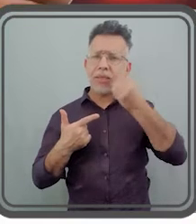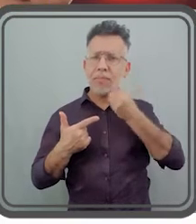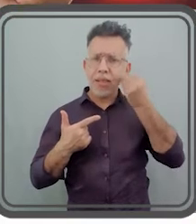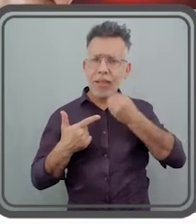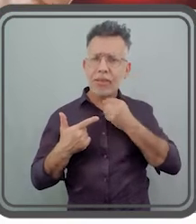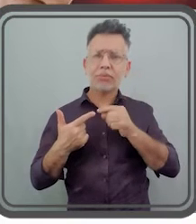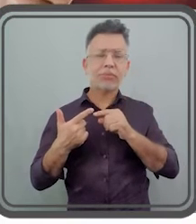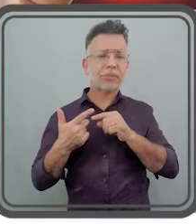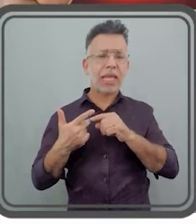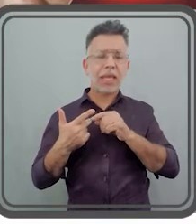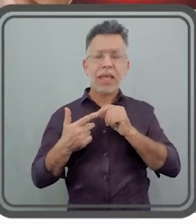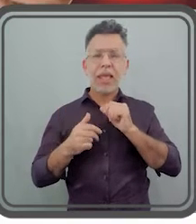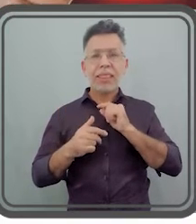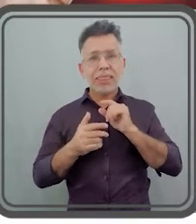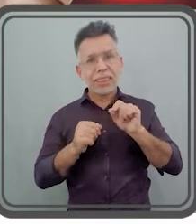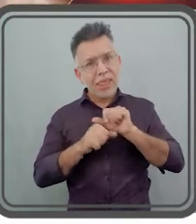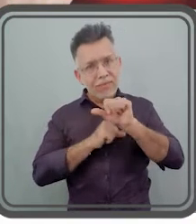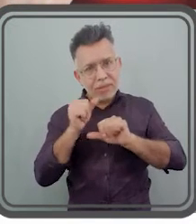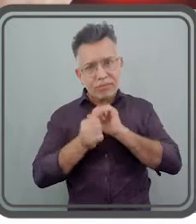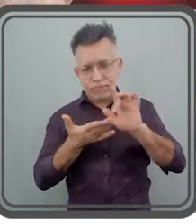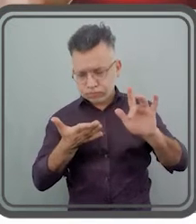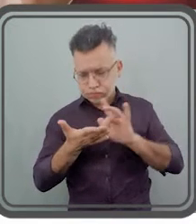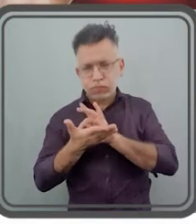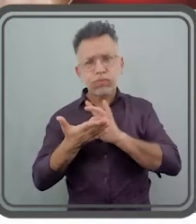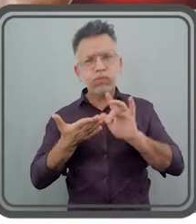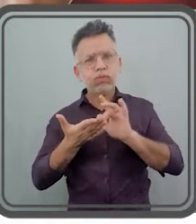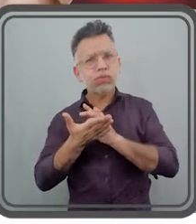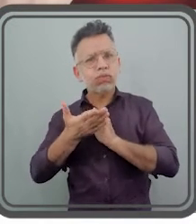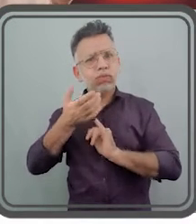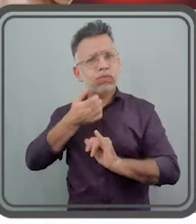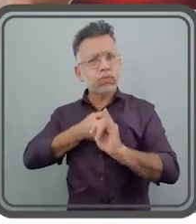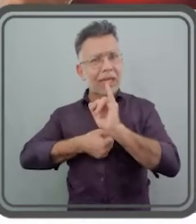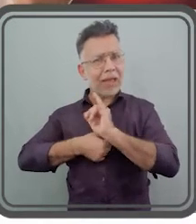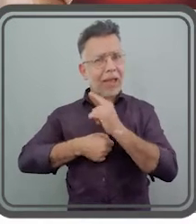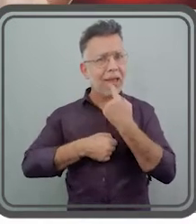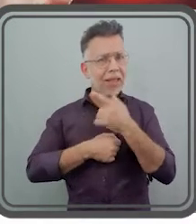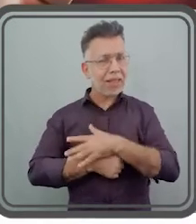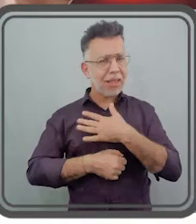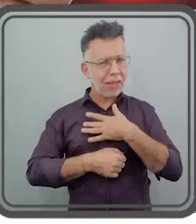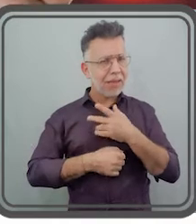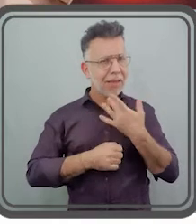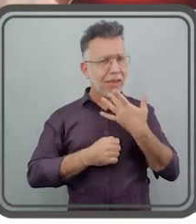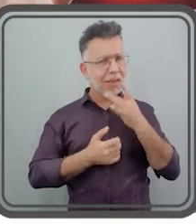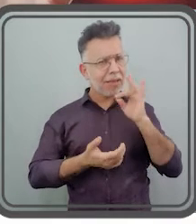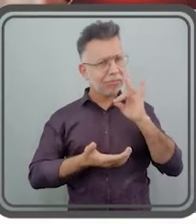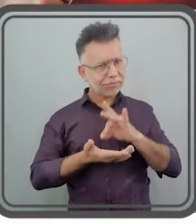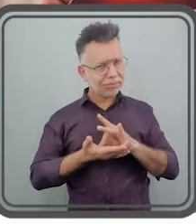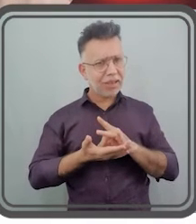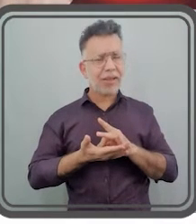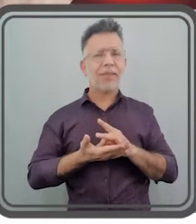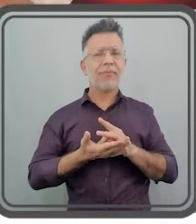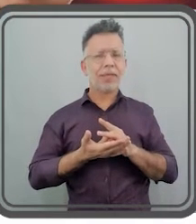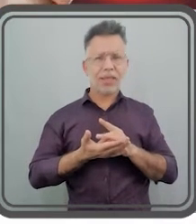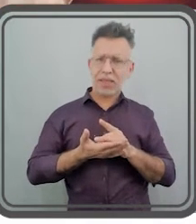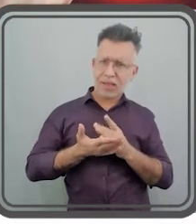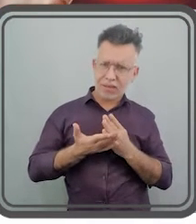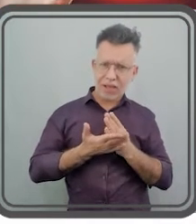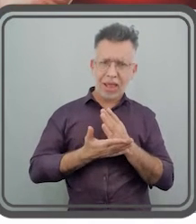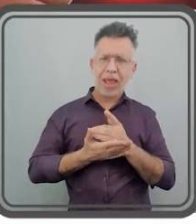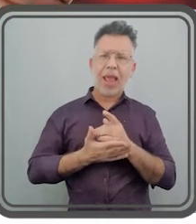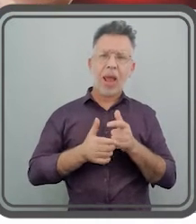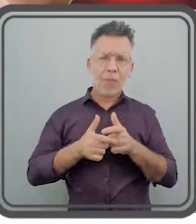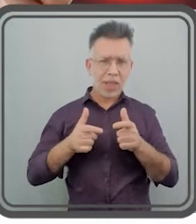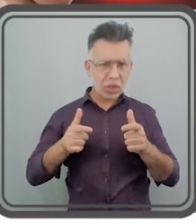experiências terem que se digitalizar mas essa minha afirmação é verdadeira vocês perceberam isso